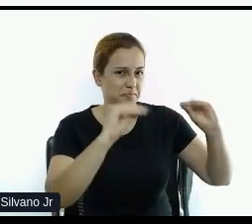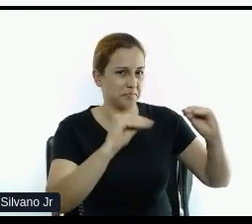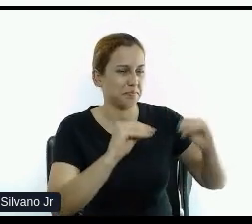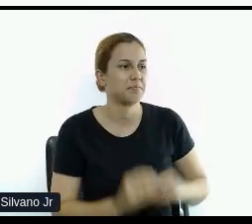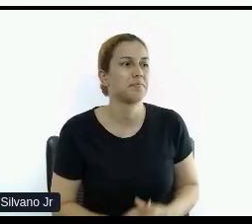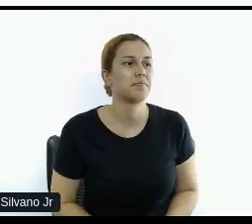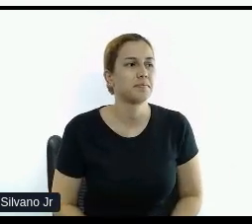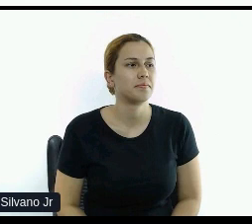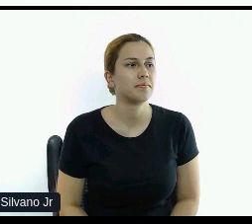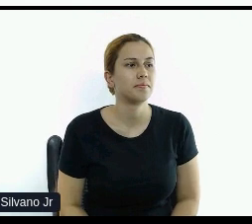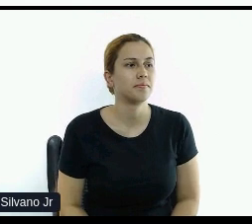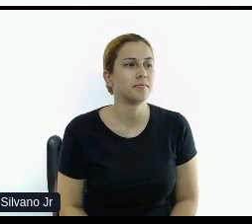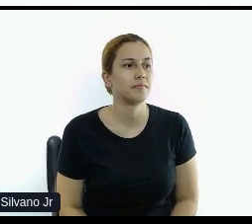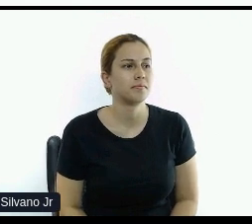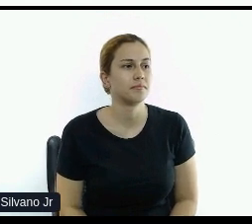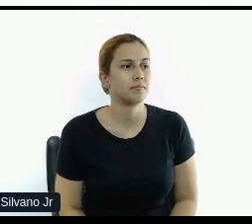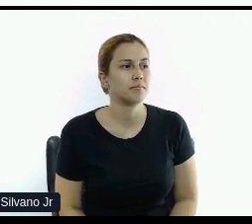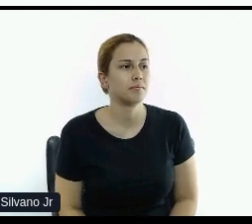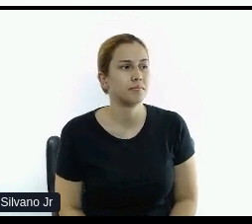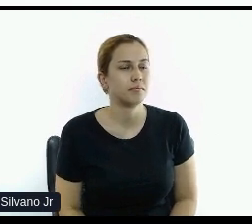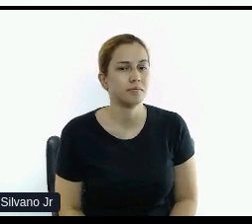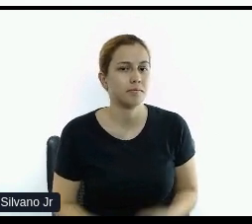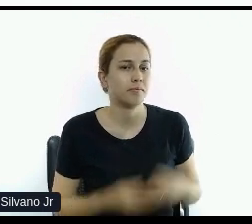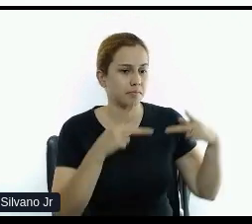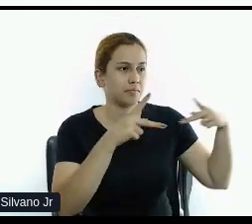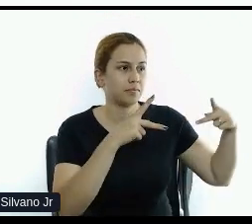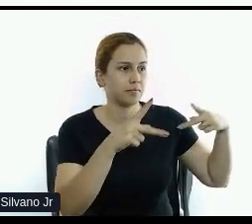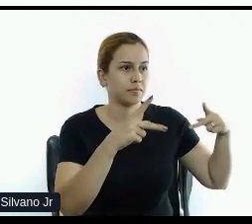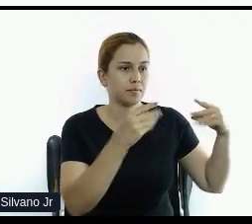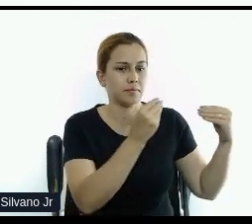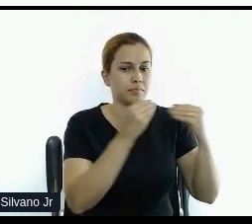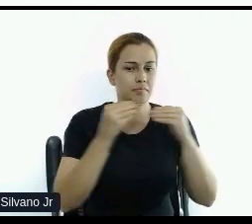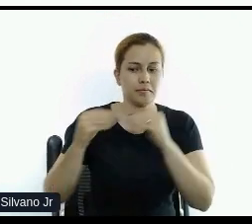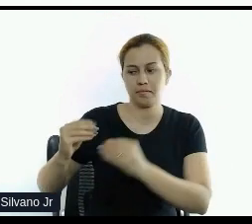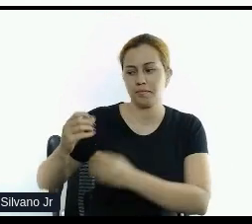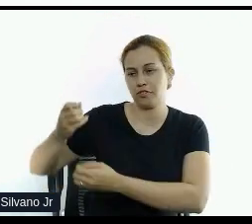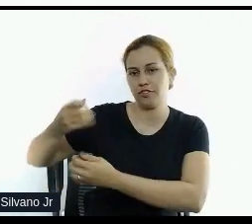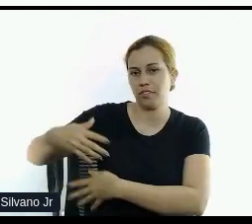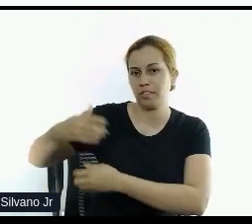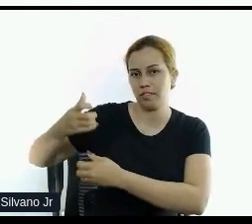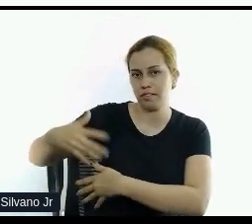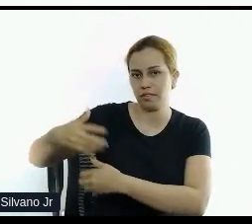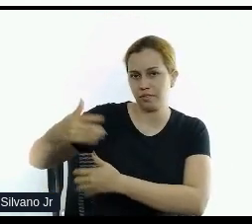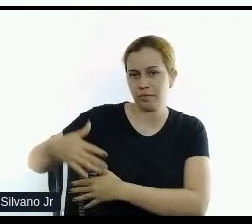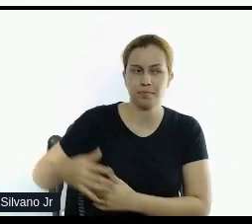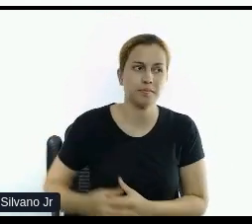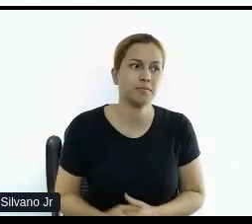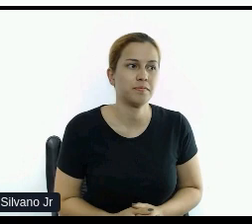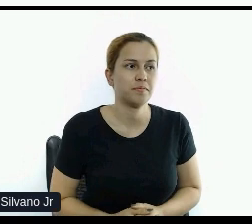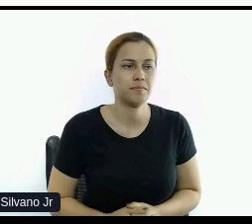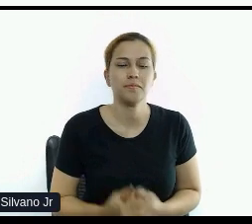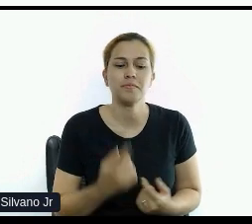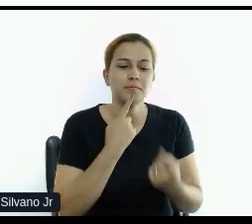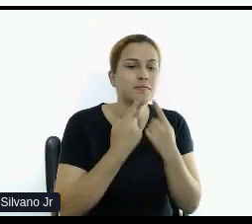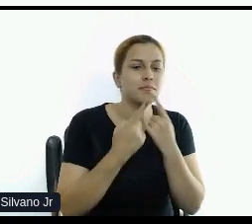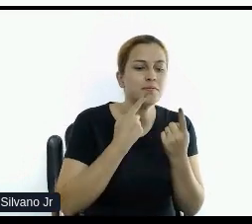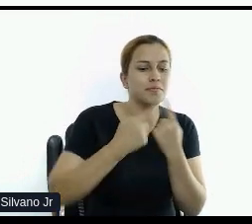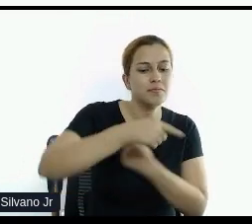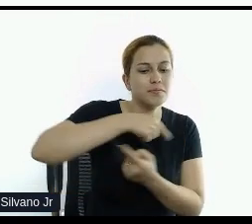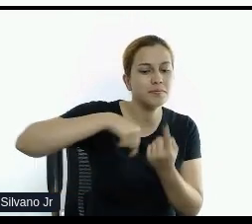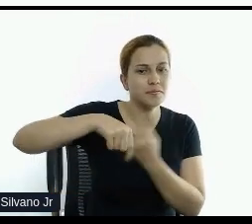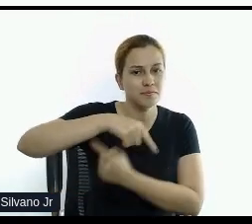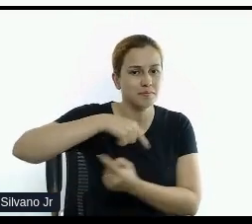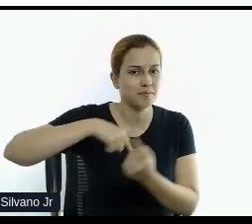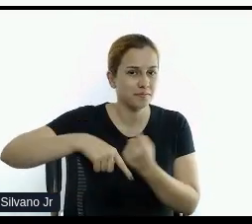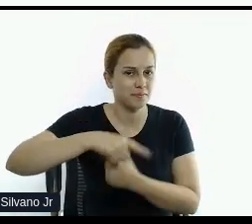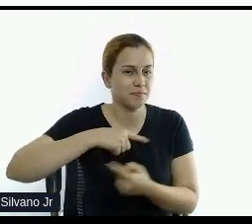Deixa eu pegar esse link aqui, eu vou mandar esse link aqui no chat, aí eu vou conversar um pouco mais com vocês sobre.